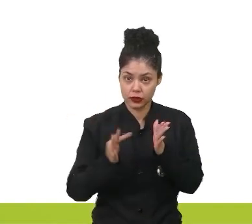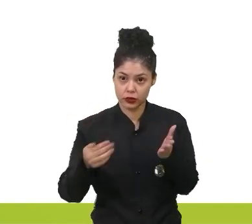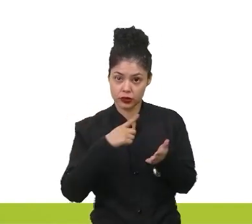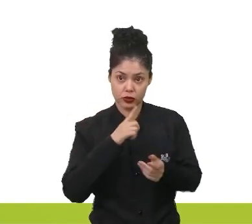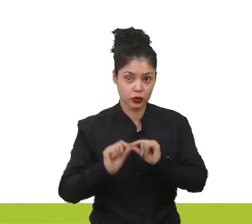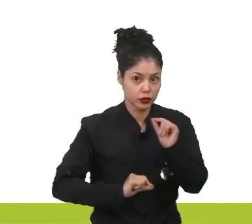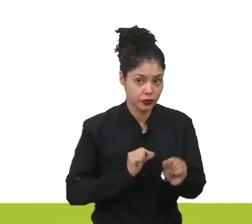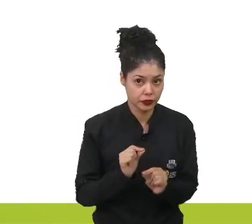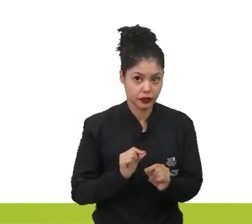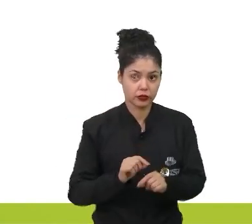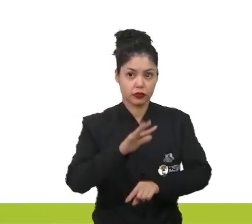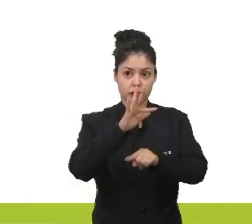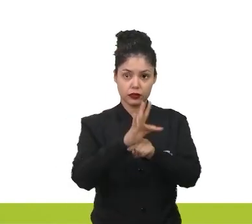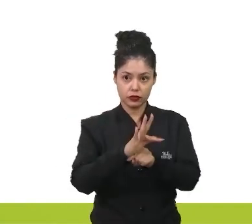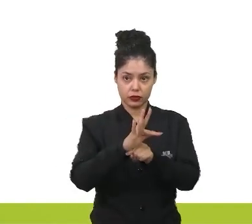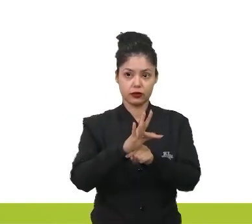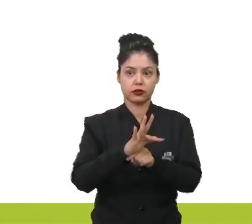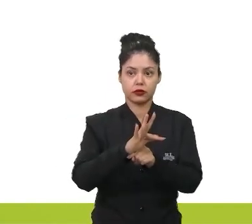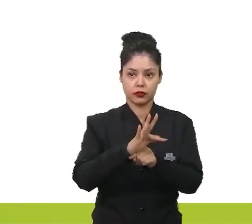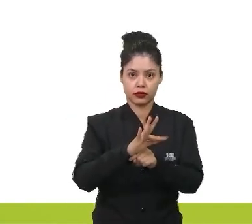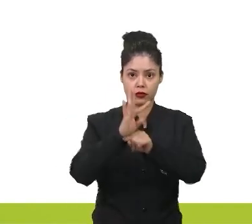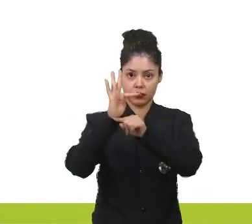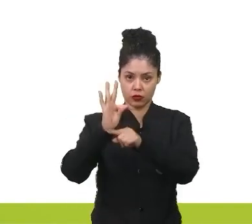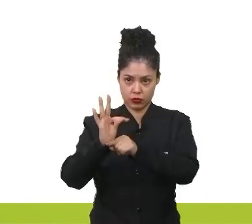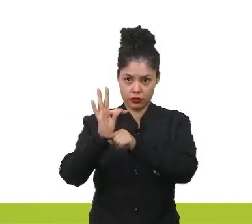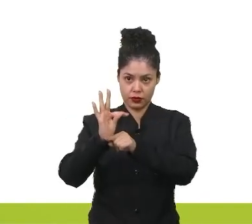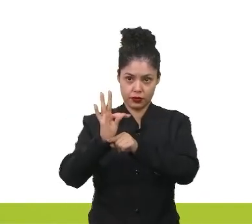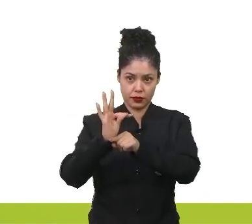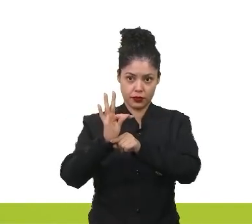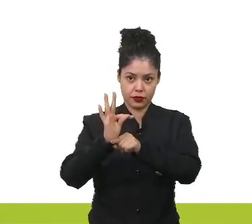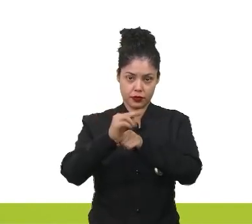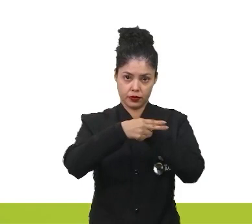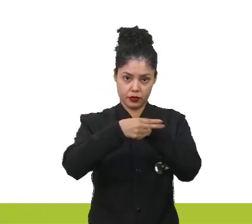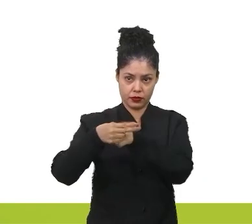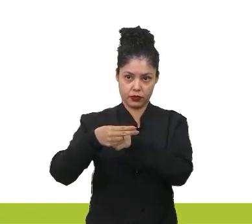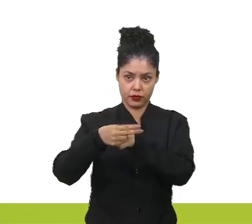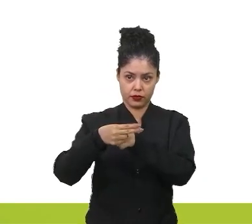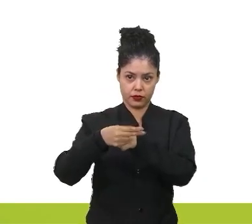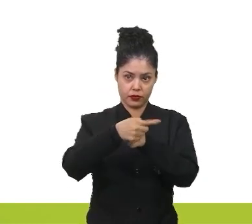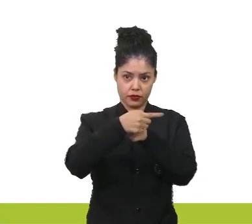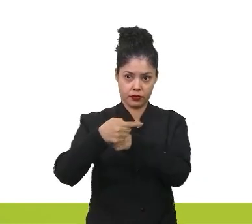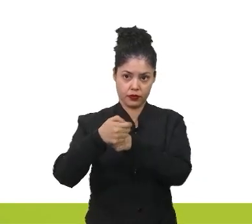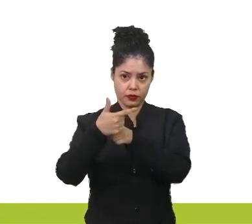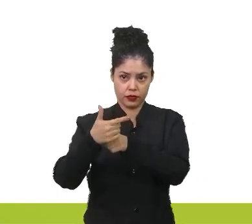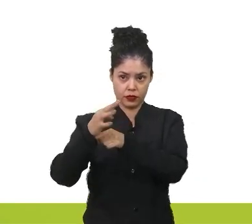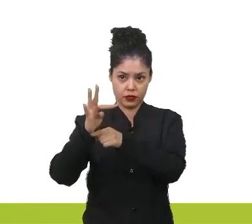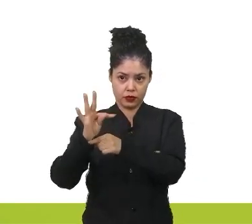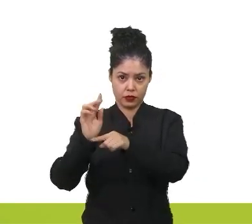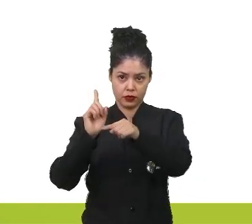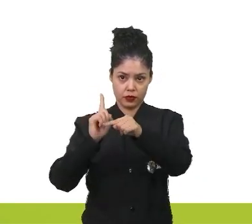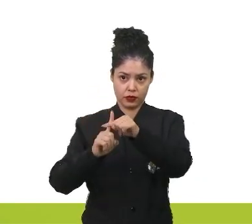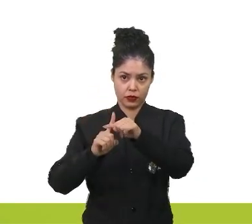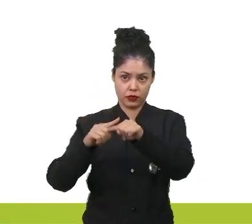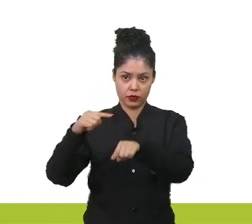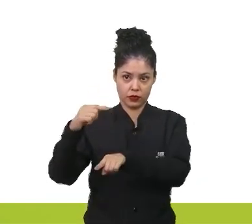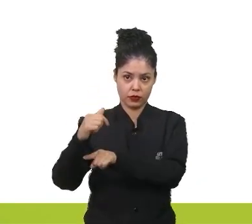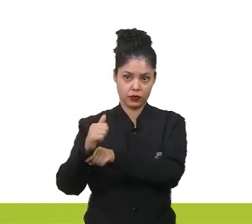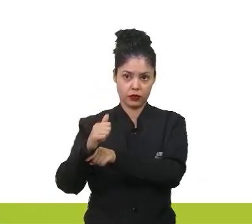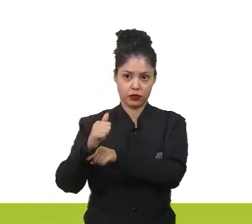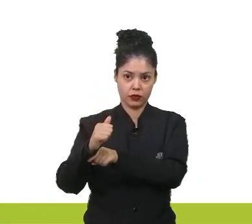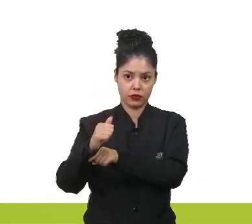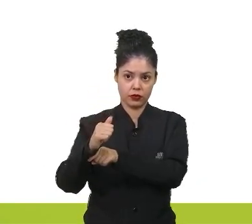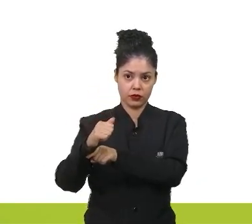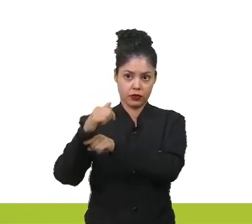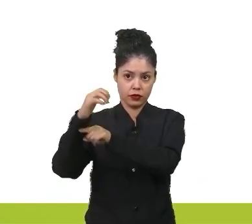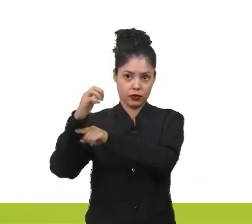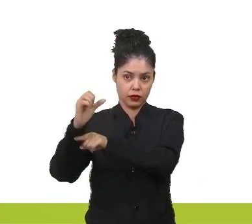uma função f em função do tempo, que é igual a menos 2t ao quadrado